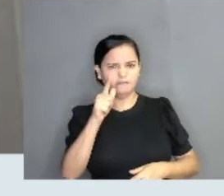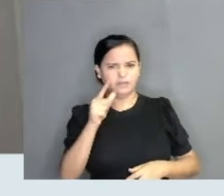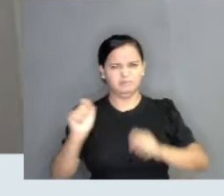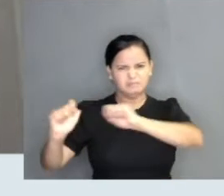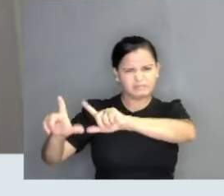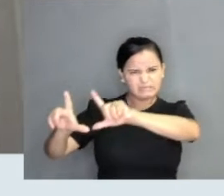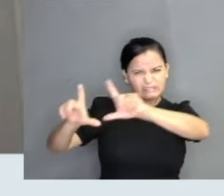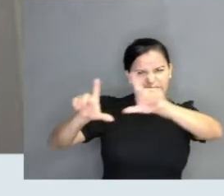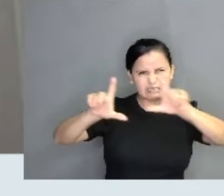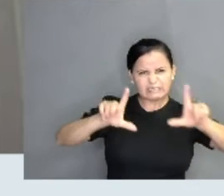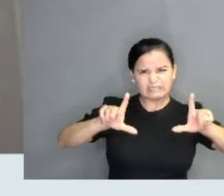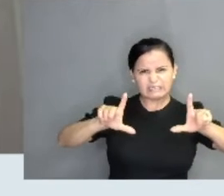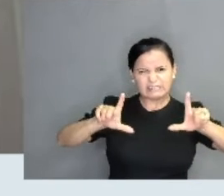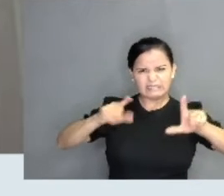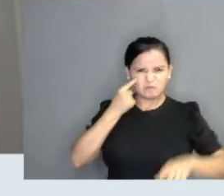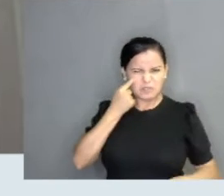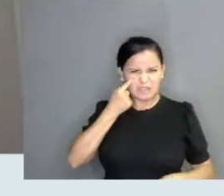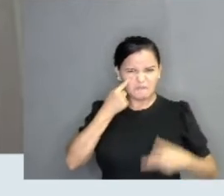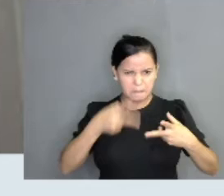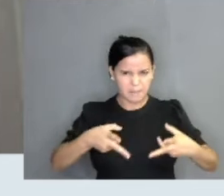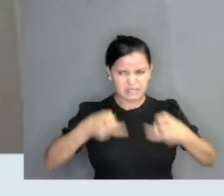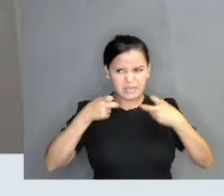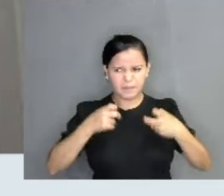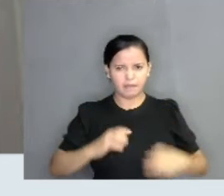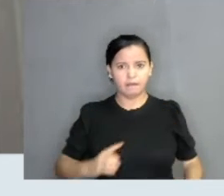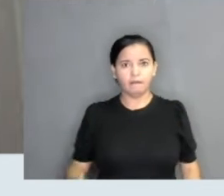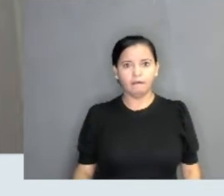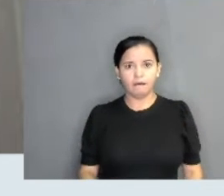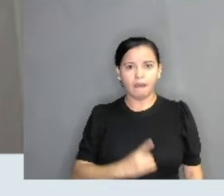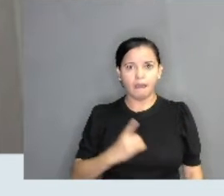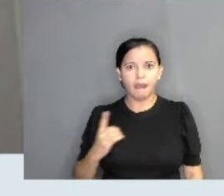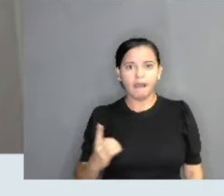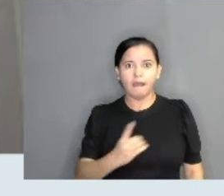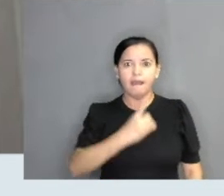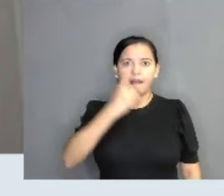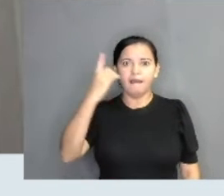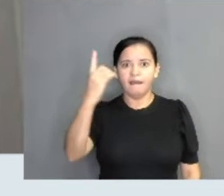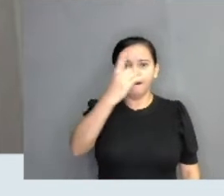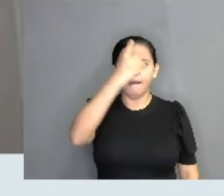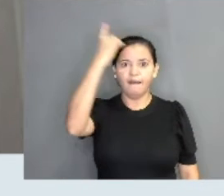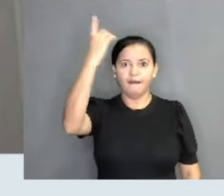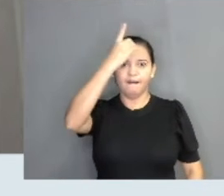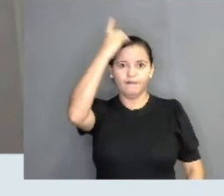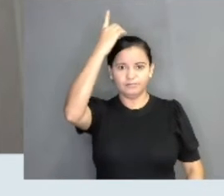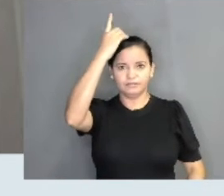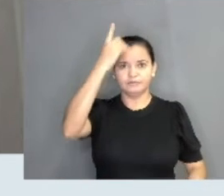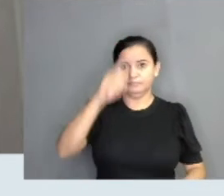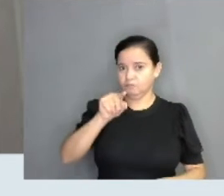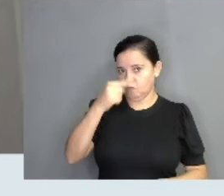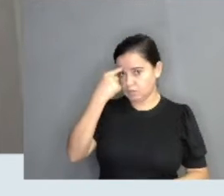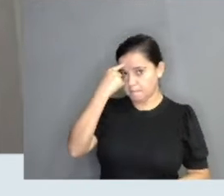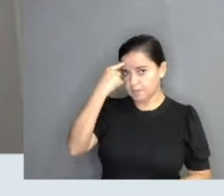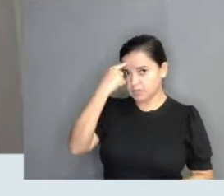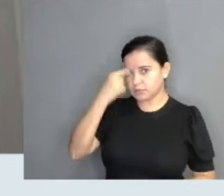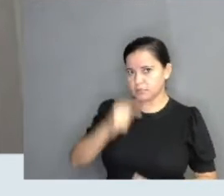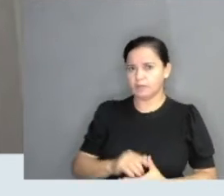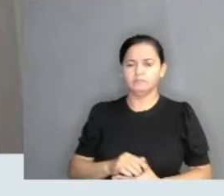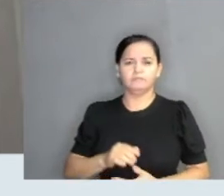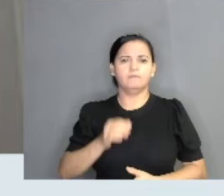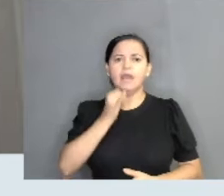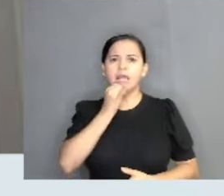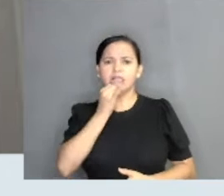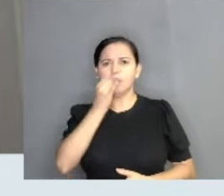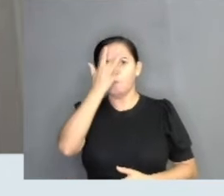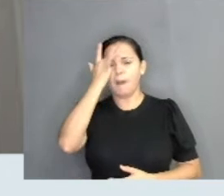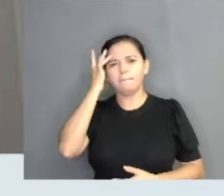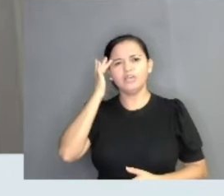esse é o tamanho da escultura, tá certo, pessoal? Para vocês terem uma ideia, uma pessoa que chegasse próximo ali